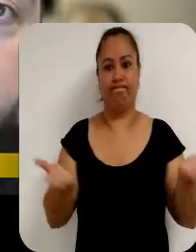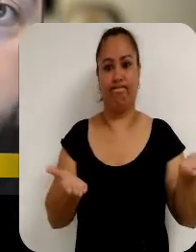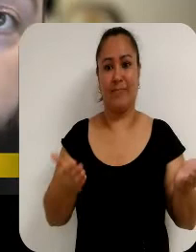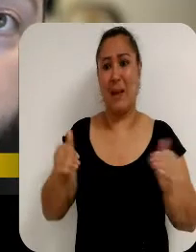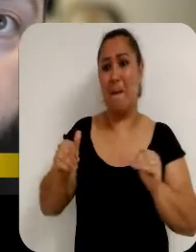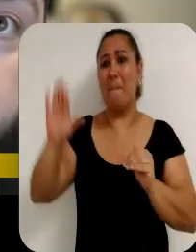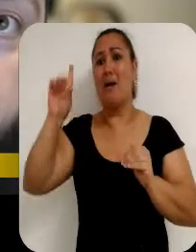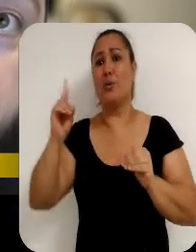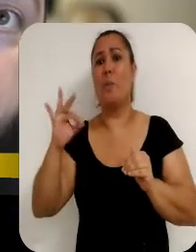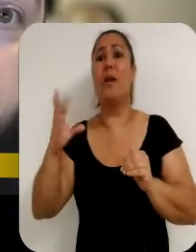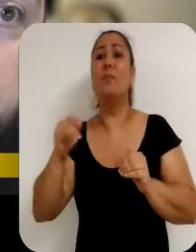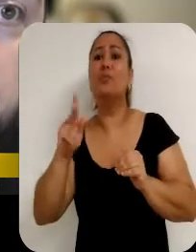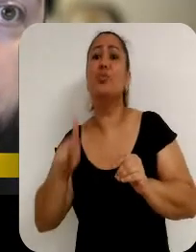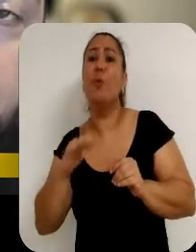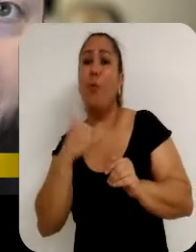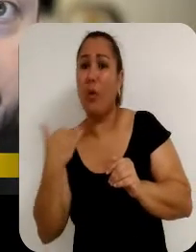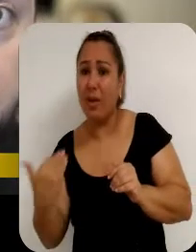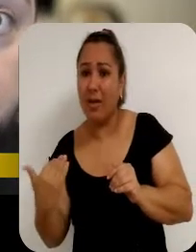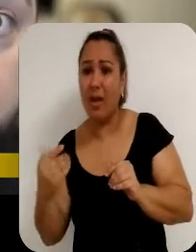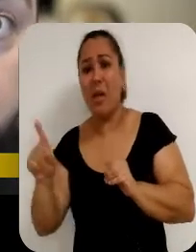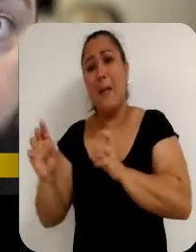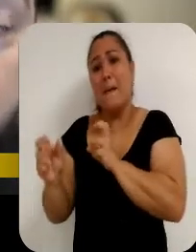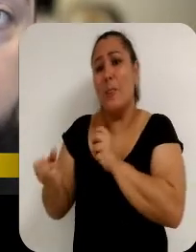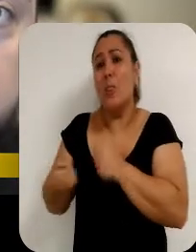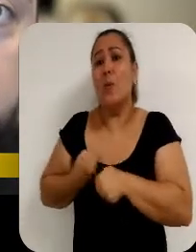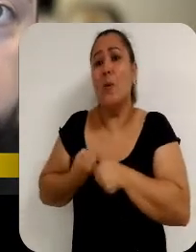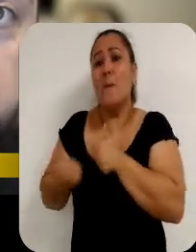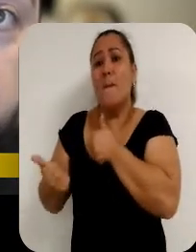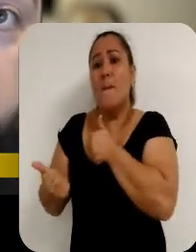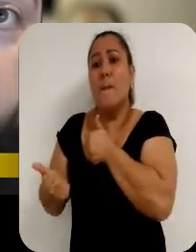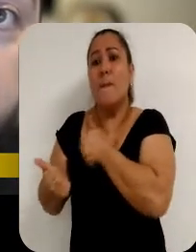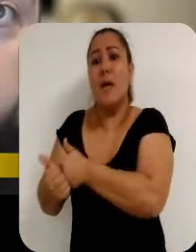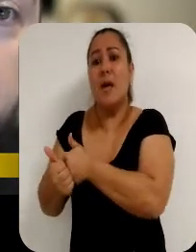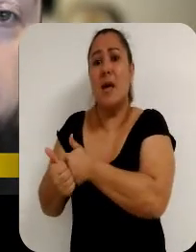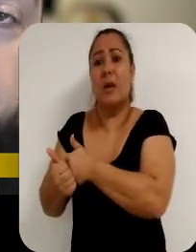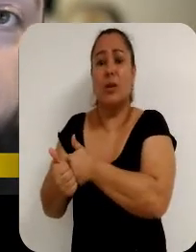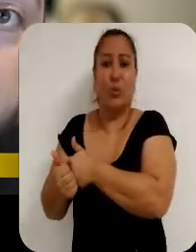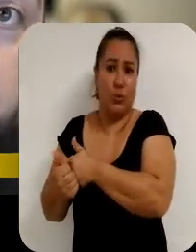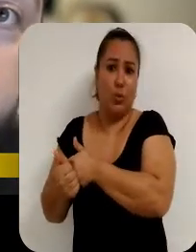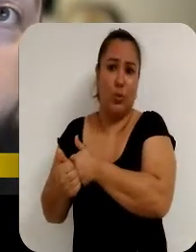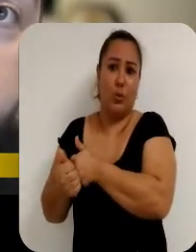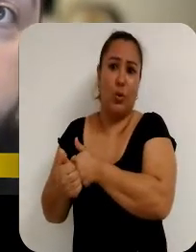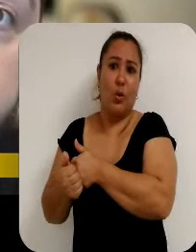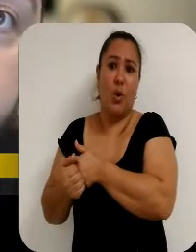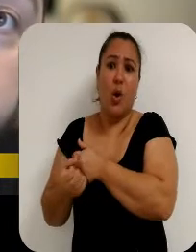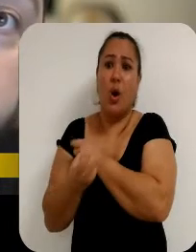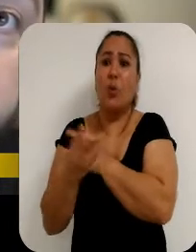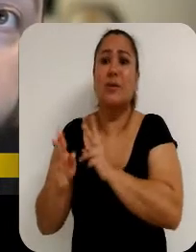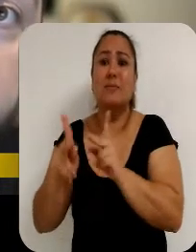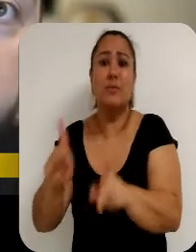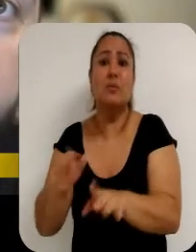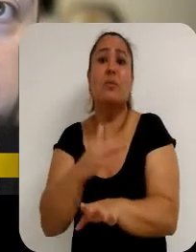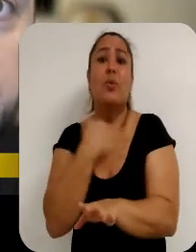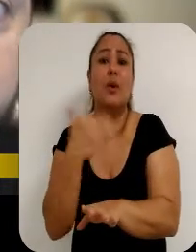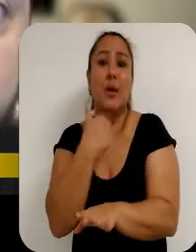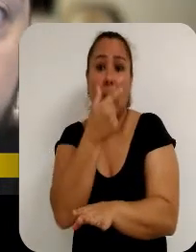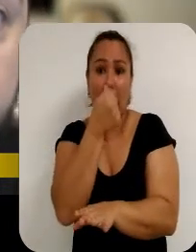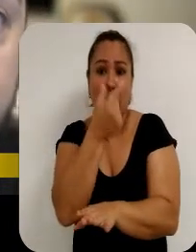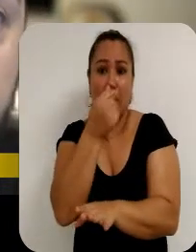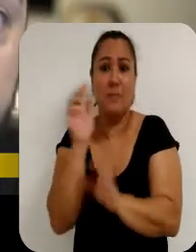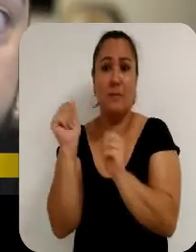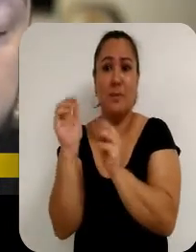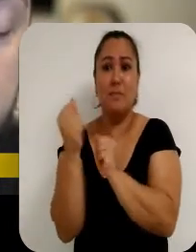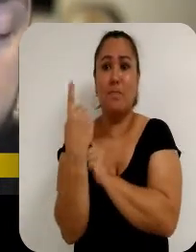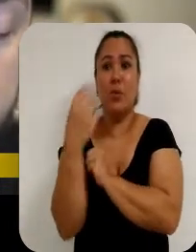gente ter um número próximo, absoluto, do tanto de pessoas que morreram com a gripe espanhola em 1918. É a gente voltar